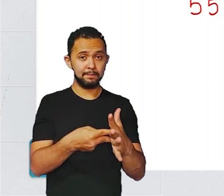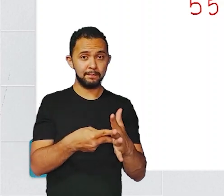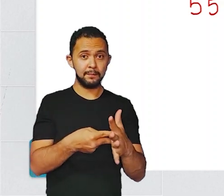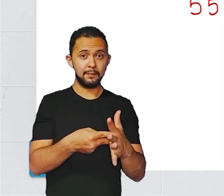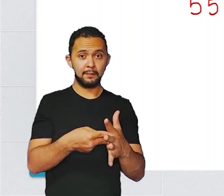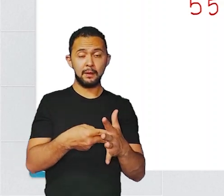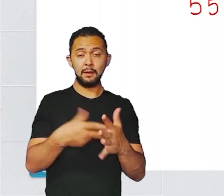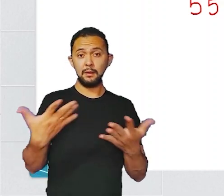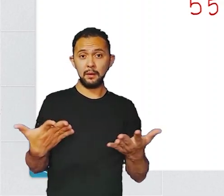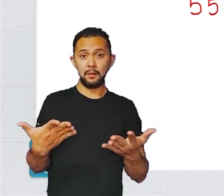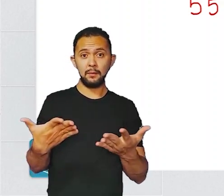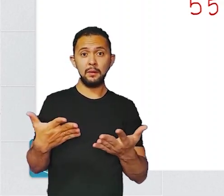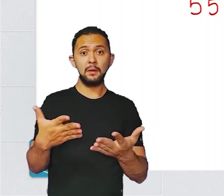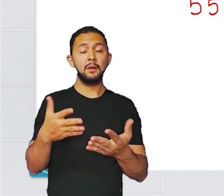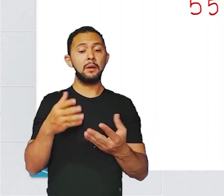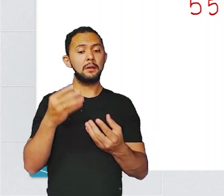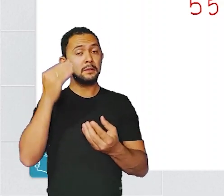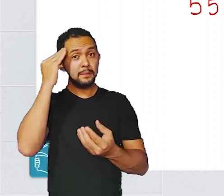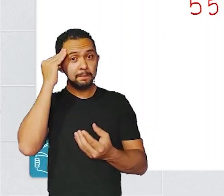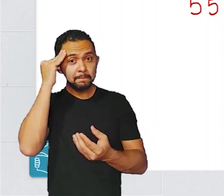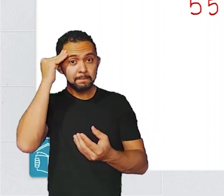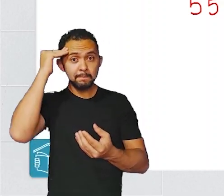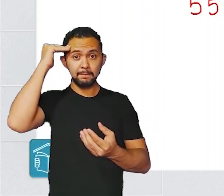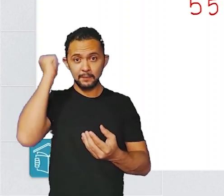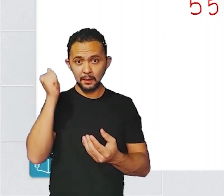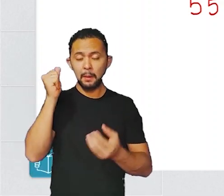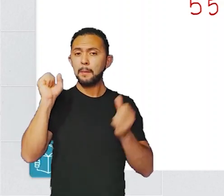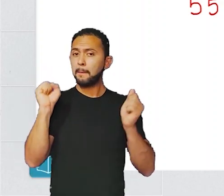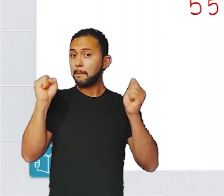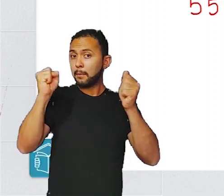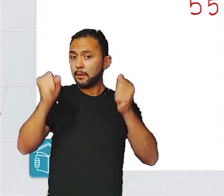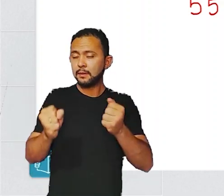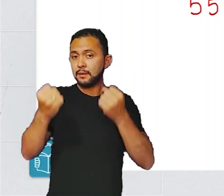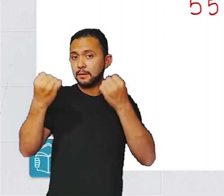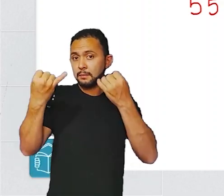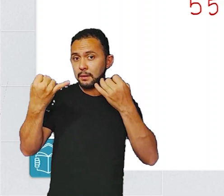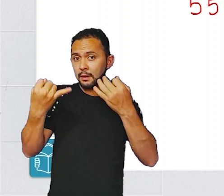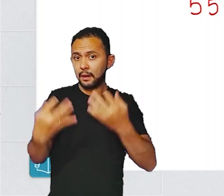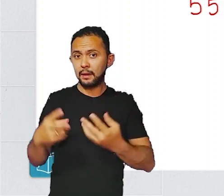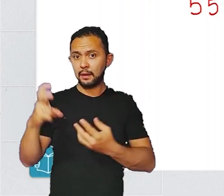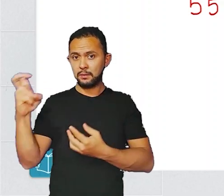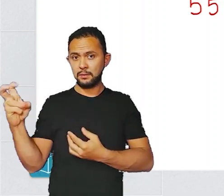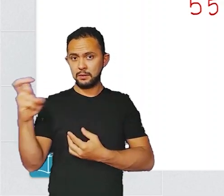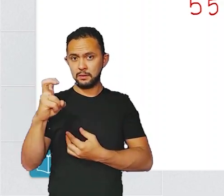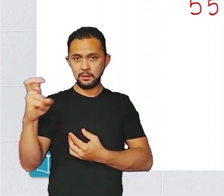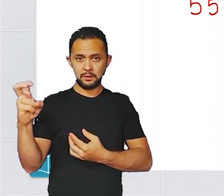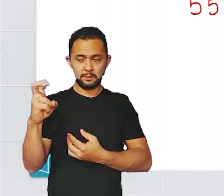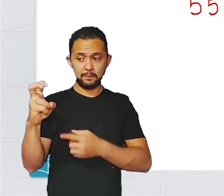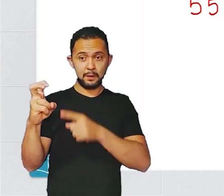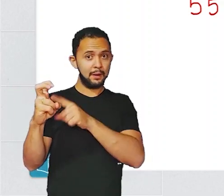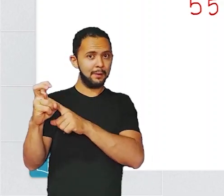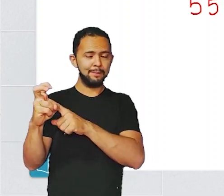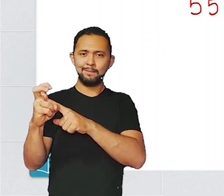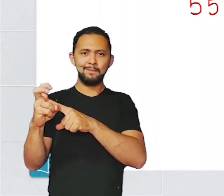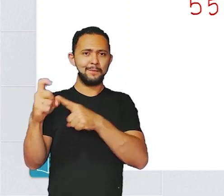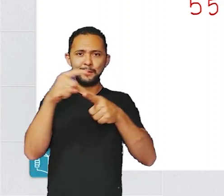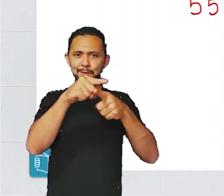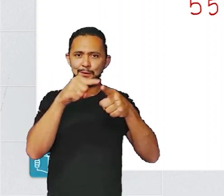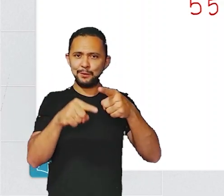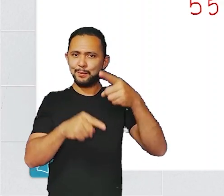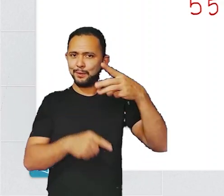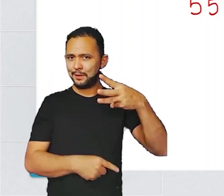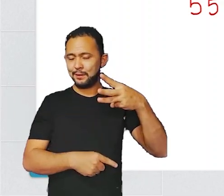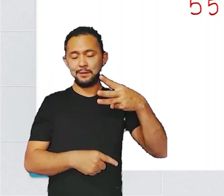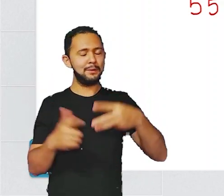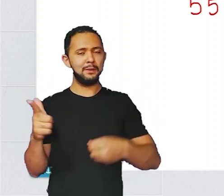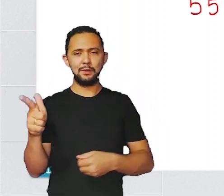seguinte, isso é suficiente para a gente dizer que 55 não é divisível por 3, tá